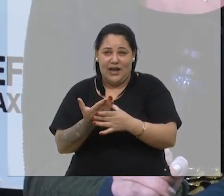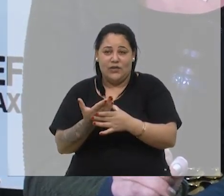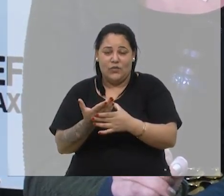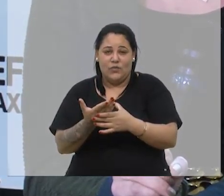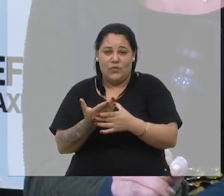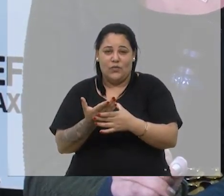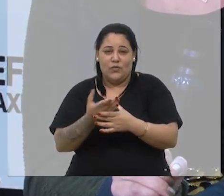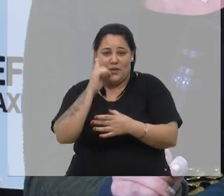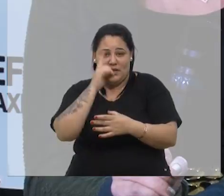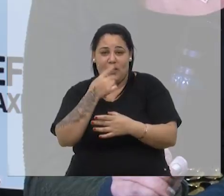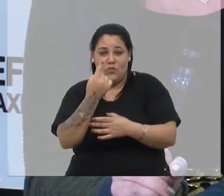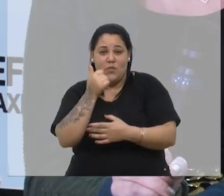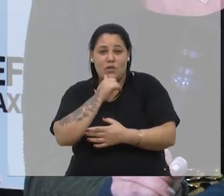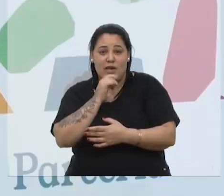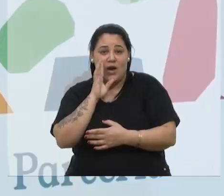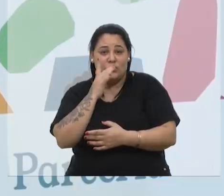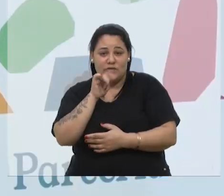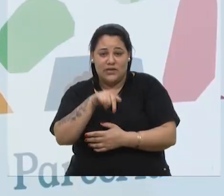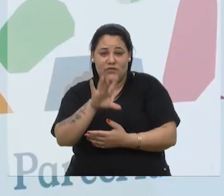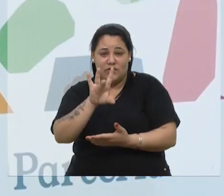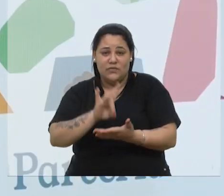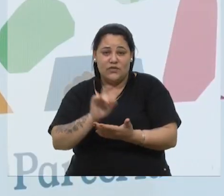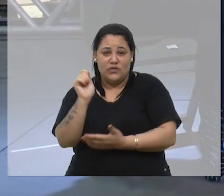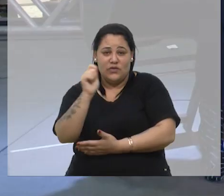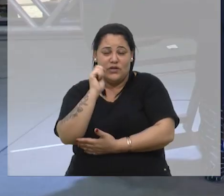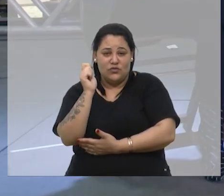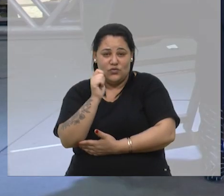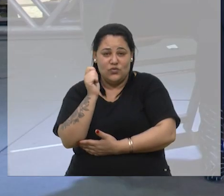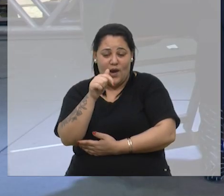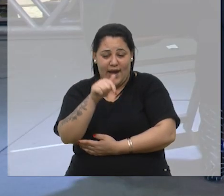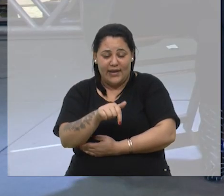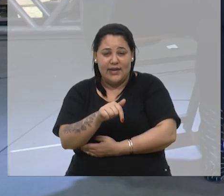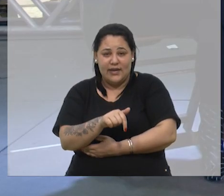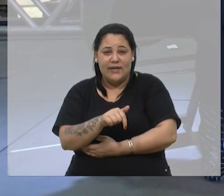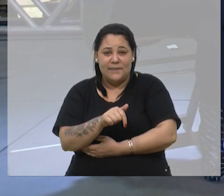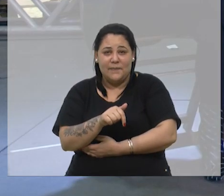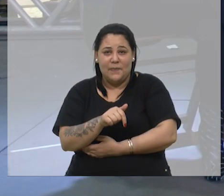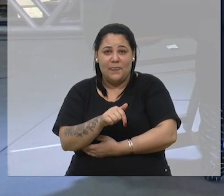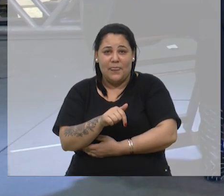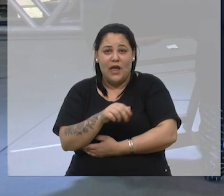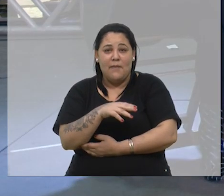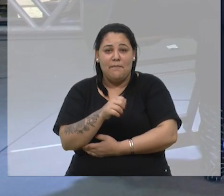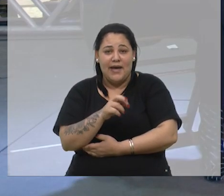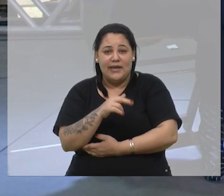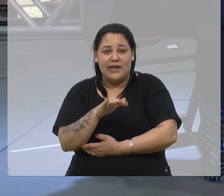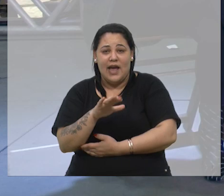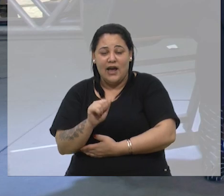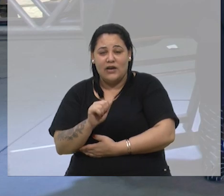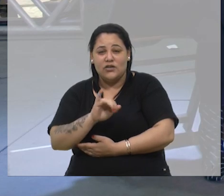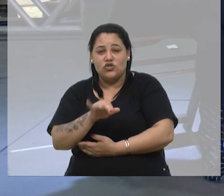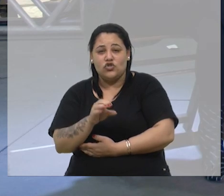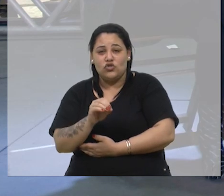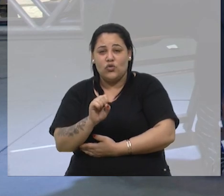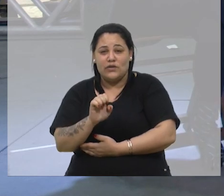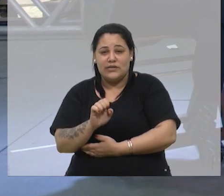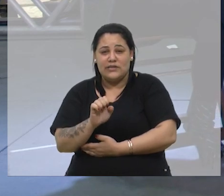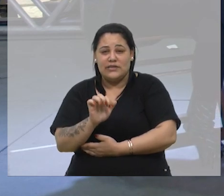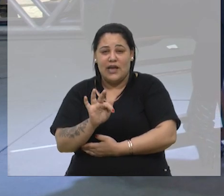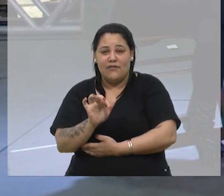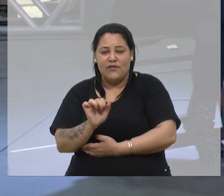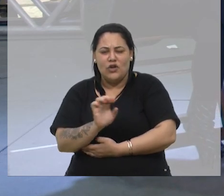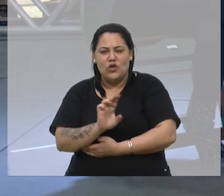o conto não consegue se organizar. Quem trabalha esse aspecto muito bem é o Cortázar, que além de excelente contista, ele é